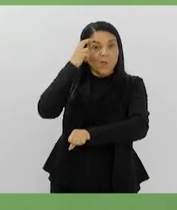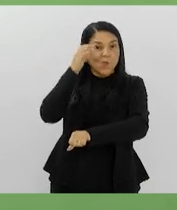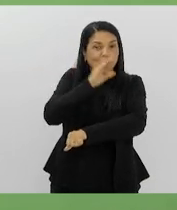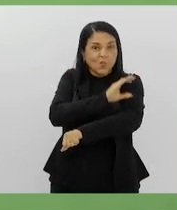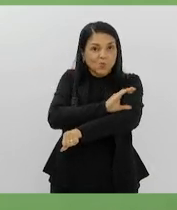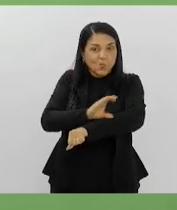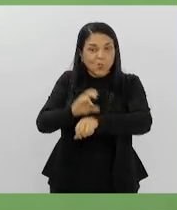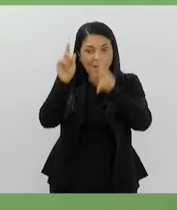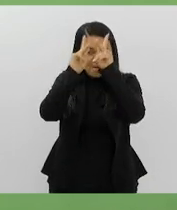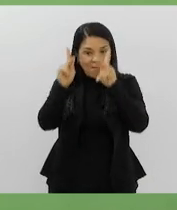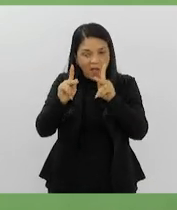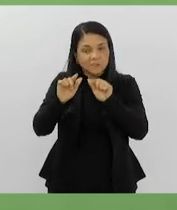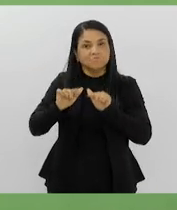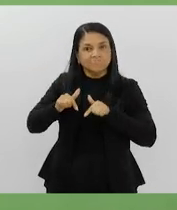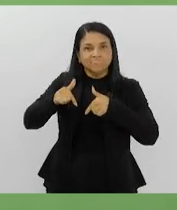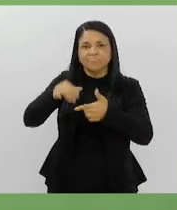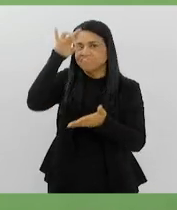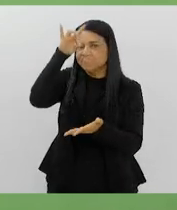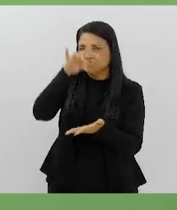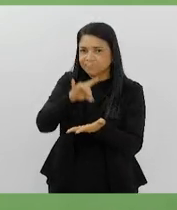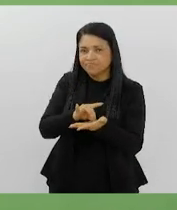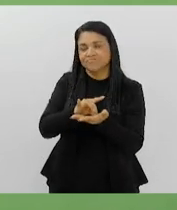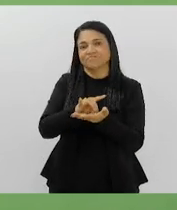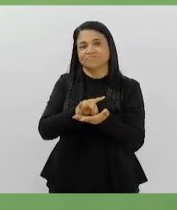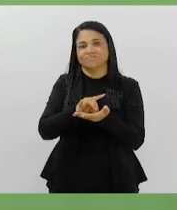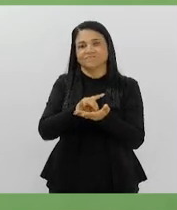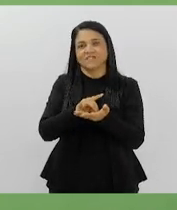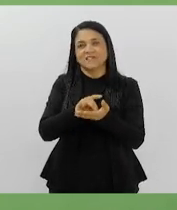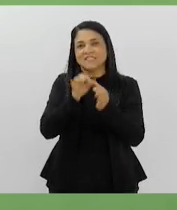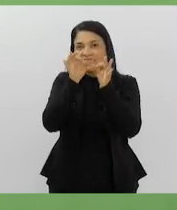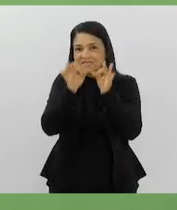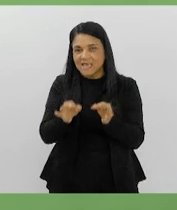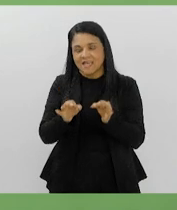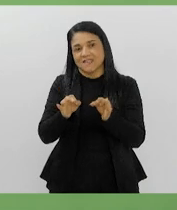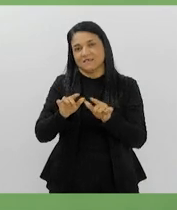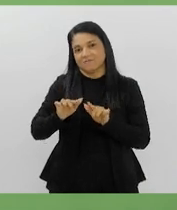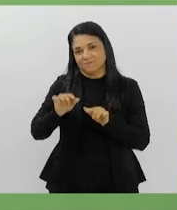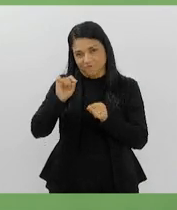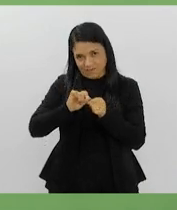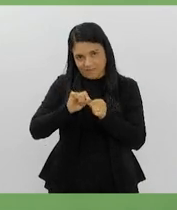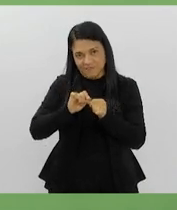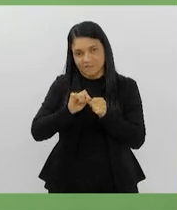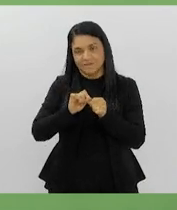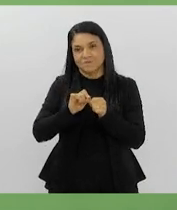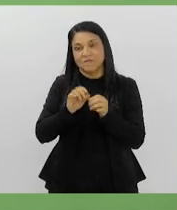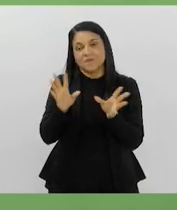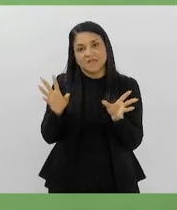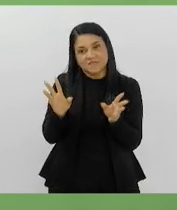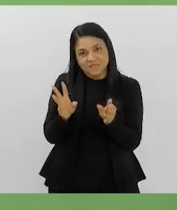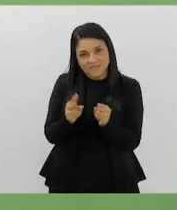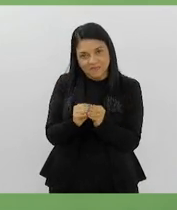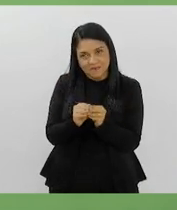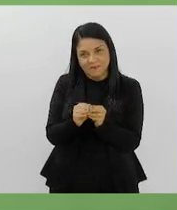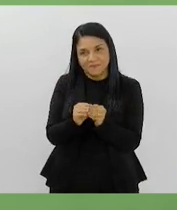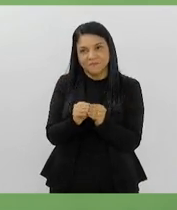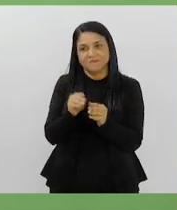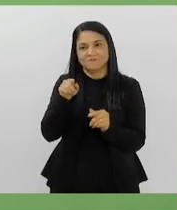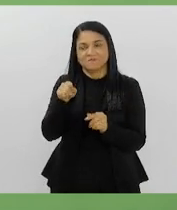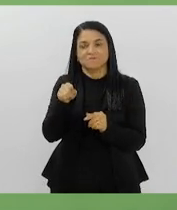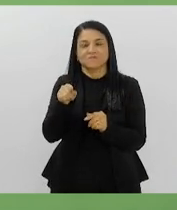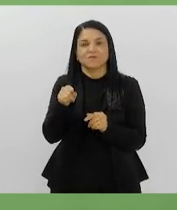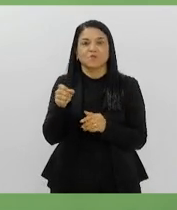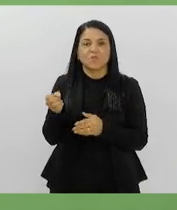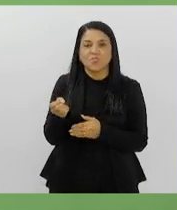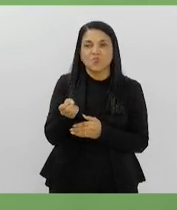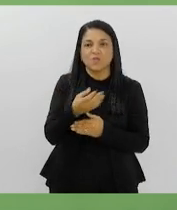quando feita da maneira certa, integral, numa sua totalidade. E aí, para encerrar, nosso caçulinho aí, deixa eu